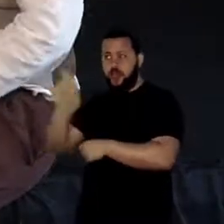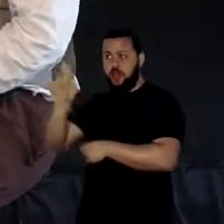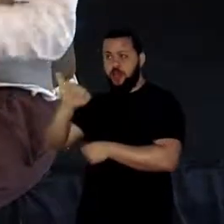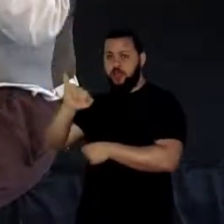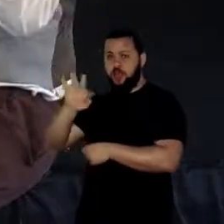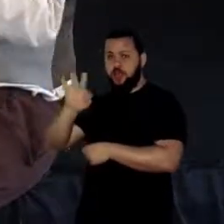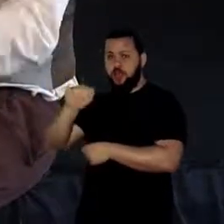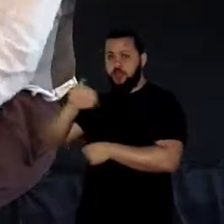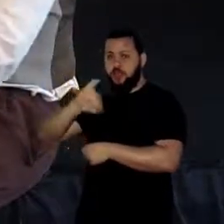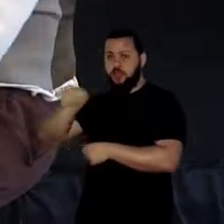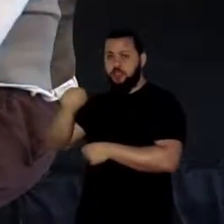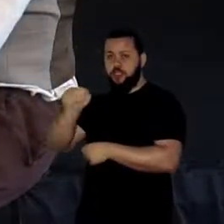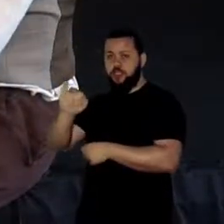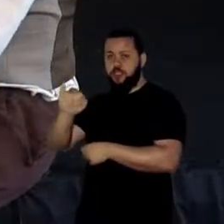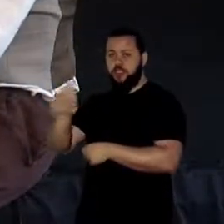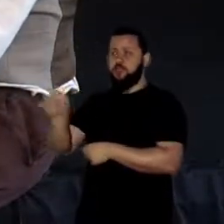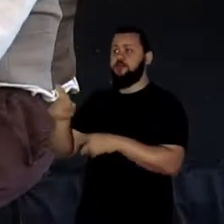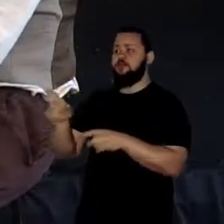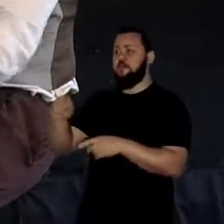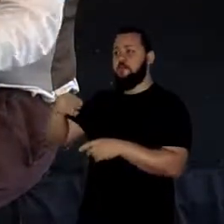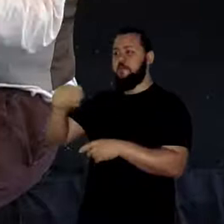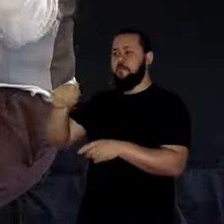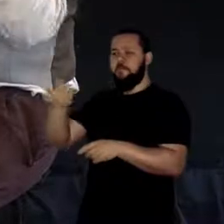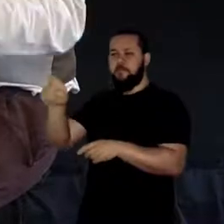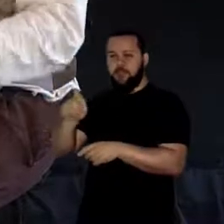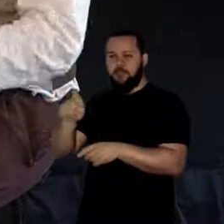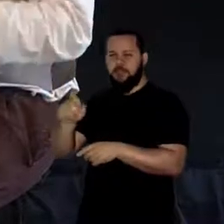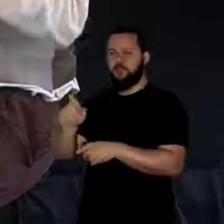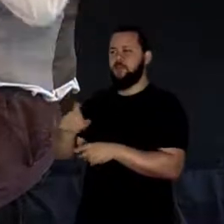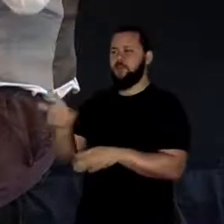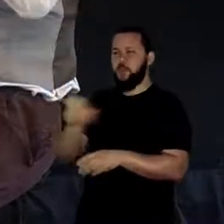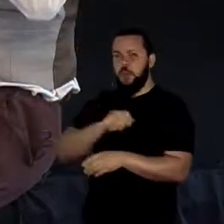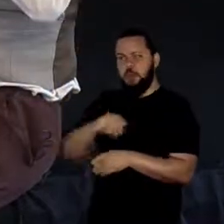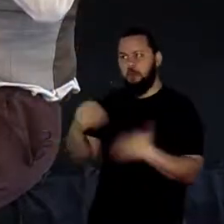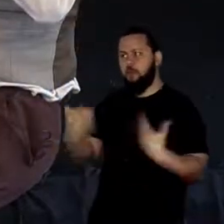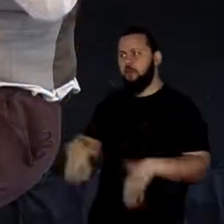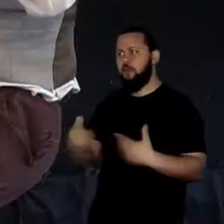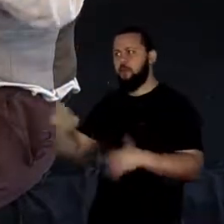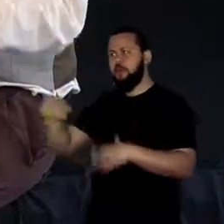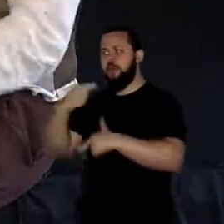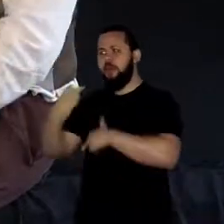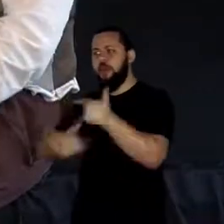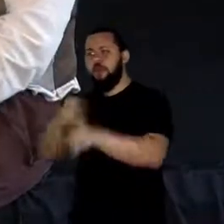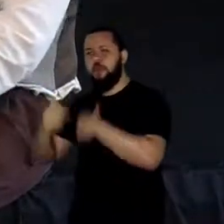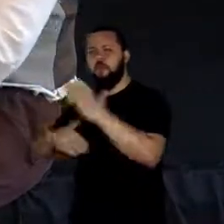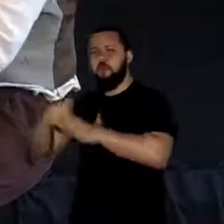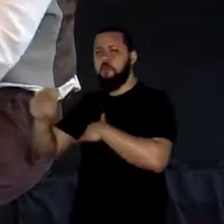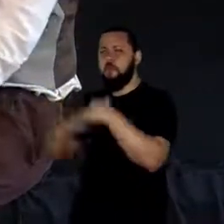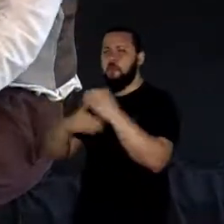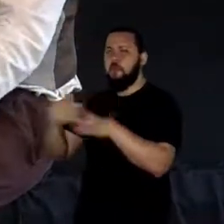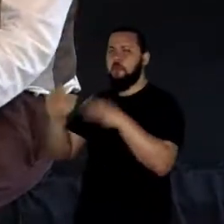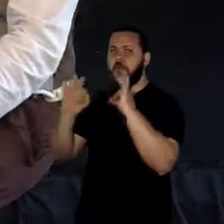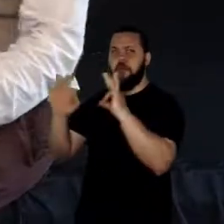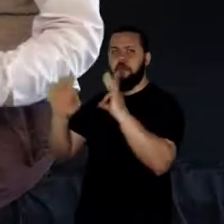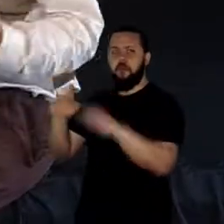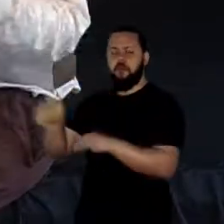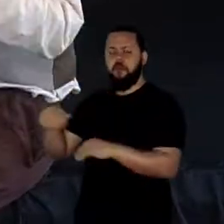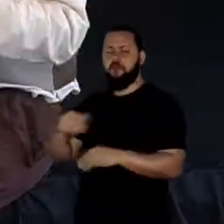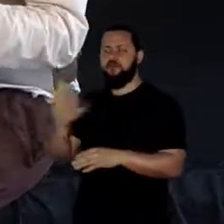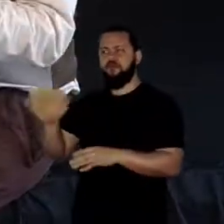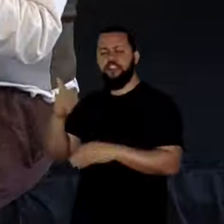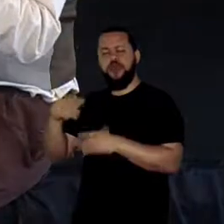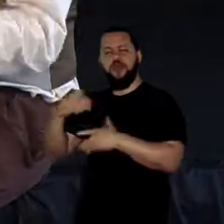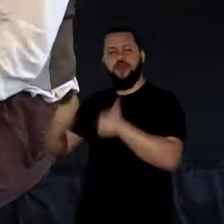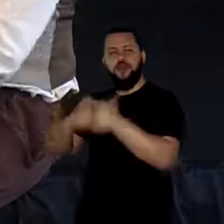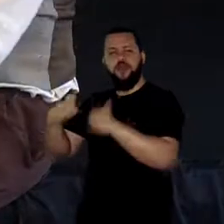ele tem uma pegada ótima para direção, eu já trabalho com ele mais de 20 anos, trabalhei na TESPES como ator também, e a gente fez